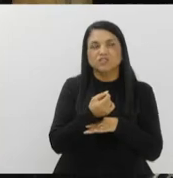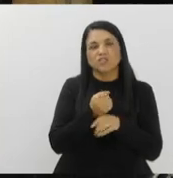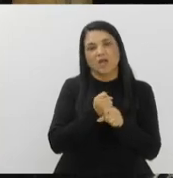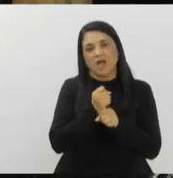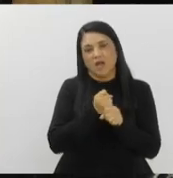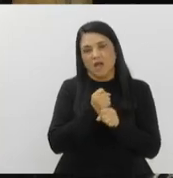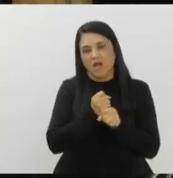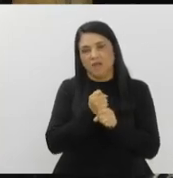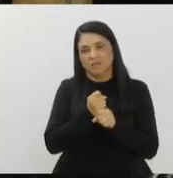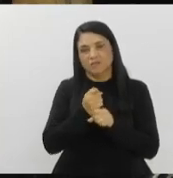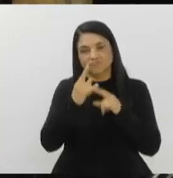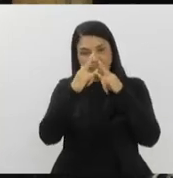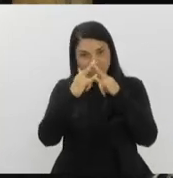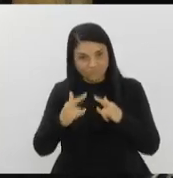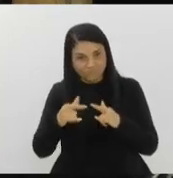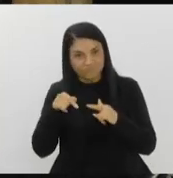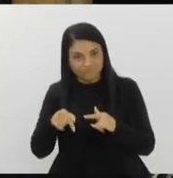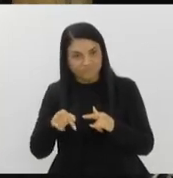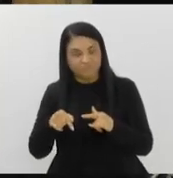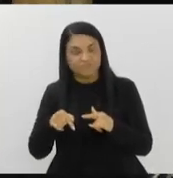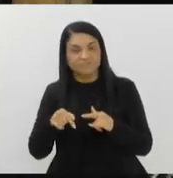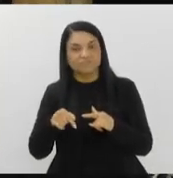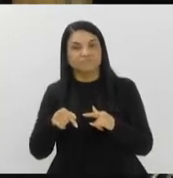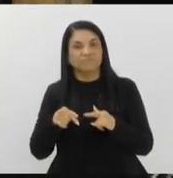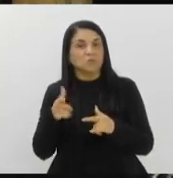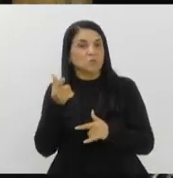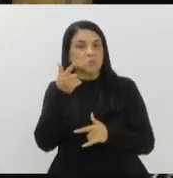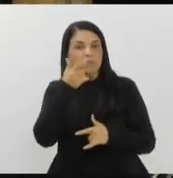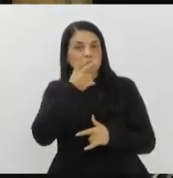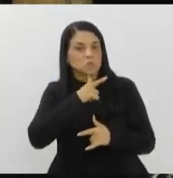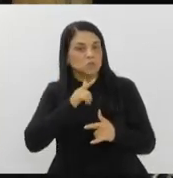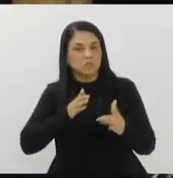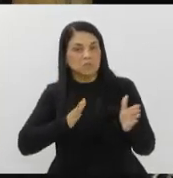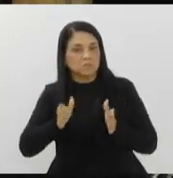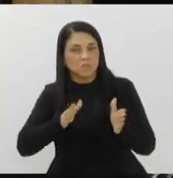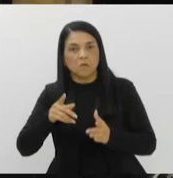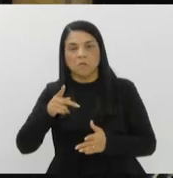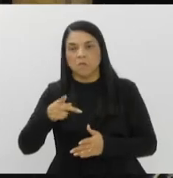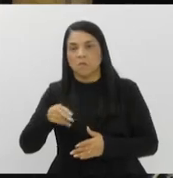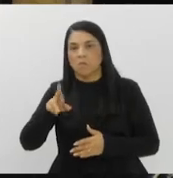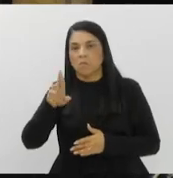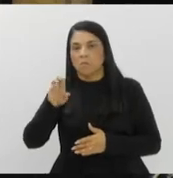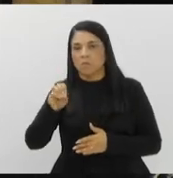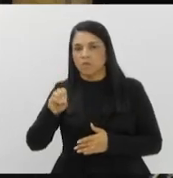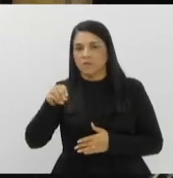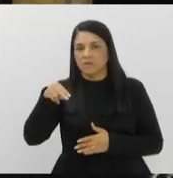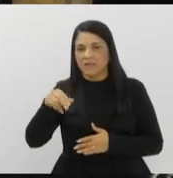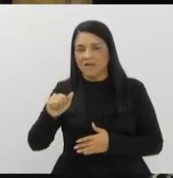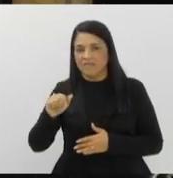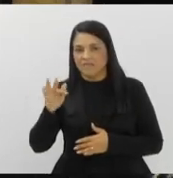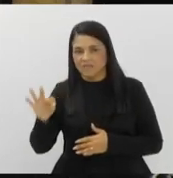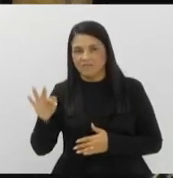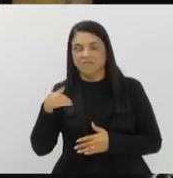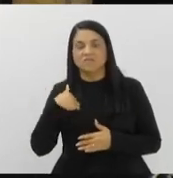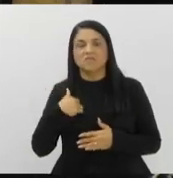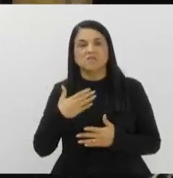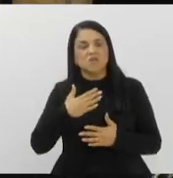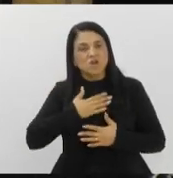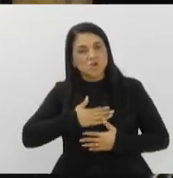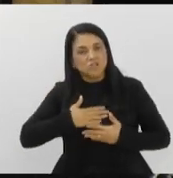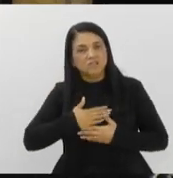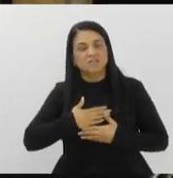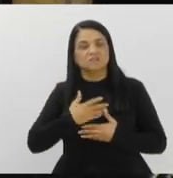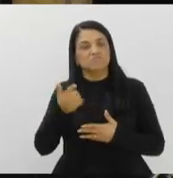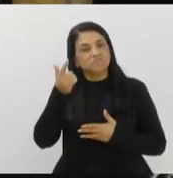assentamento, Josué de Castro, e a gente ainda não conseguiu acessar o PRONAF, e a gente gostaria muito, né, de que chegassem até a gente para a gente